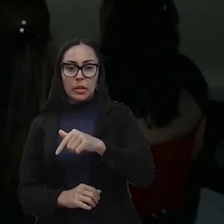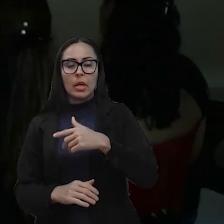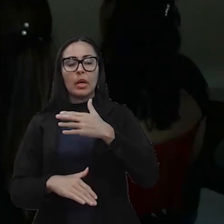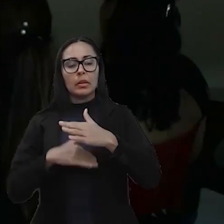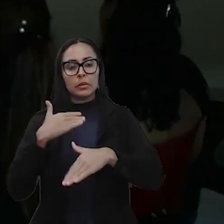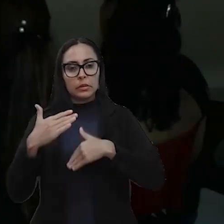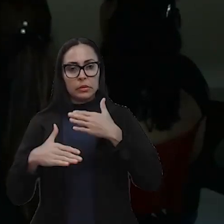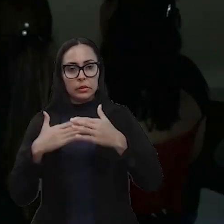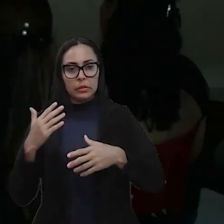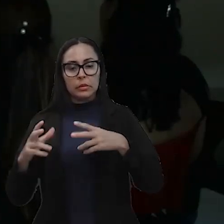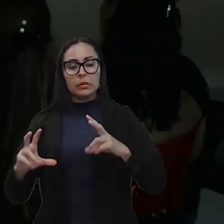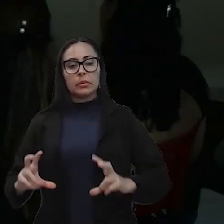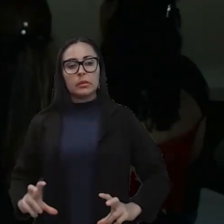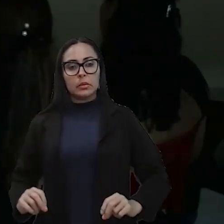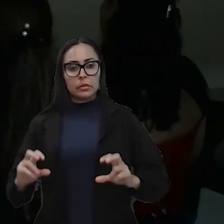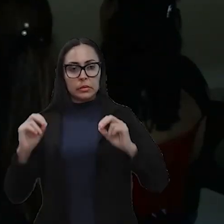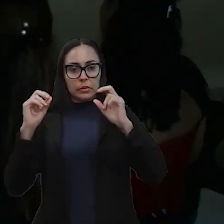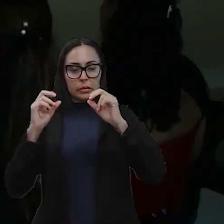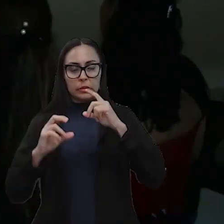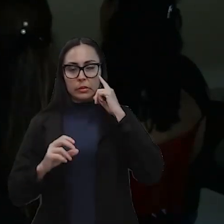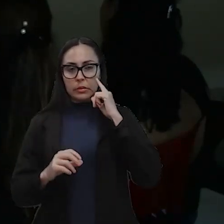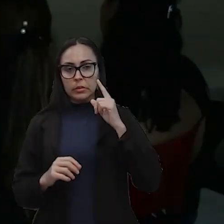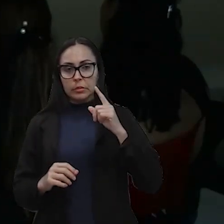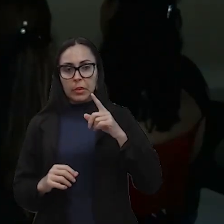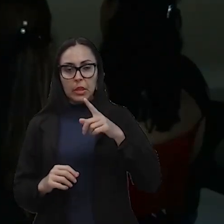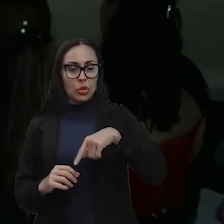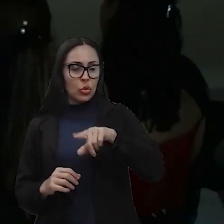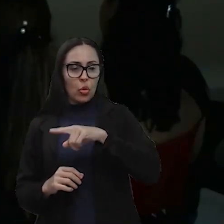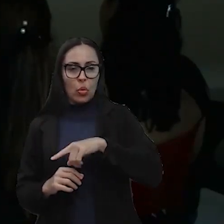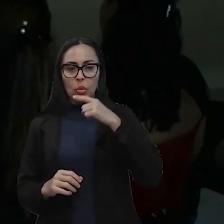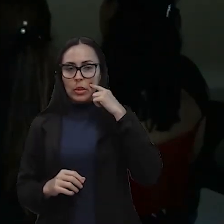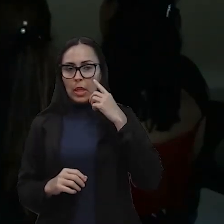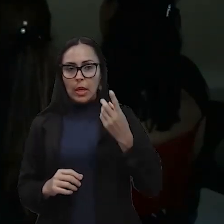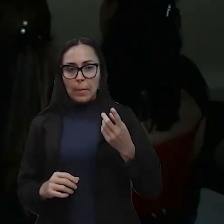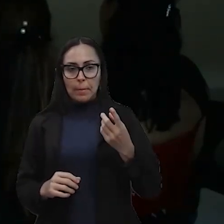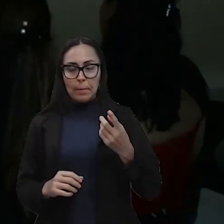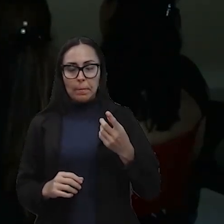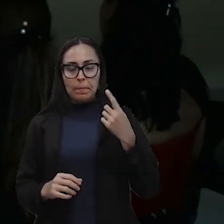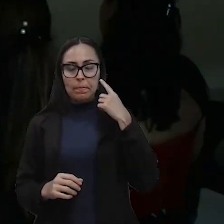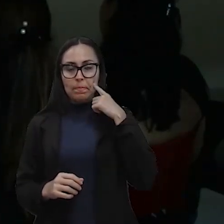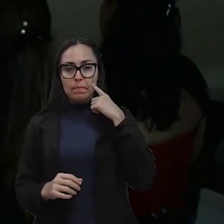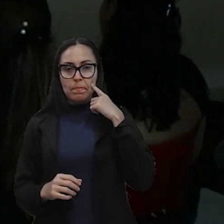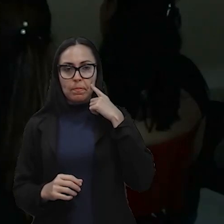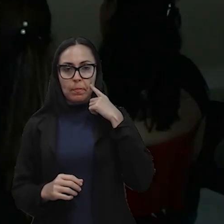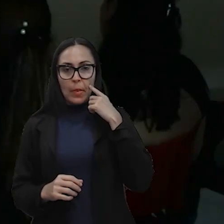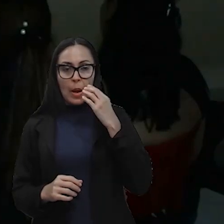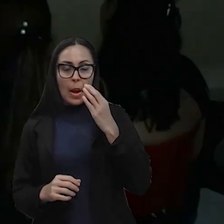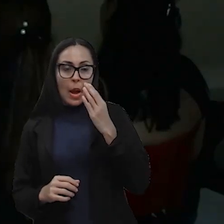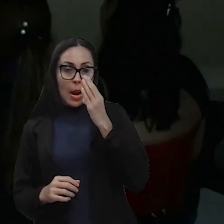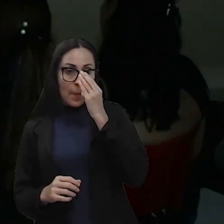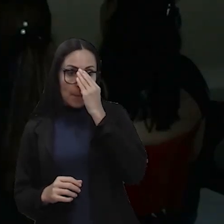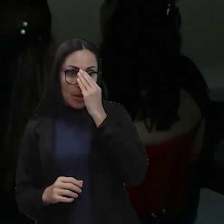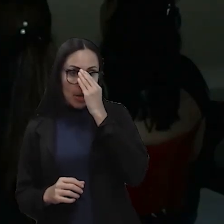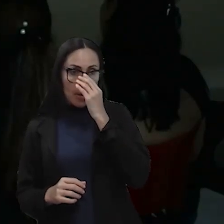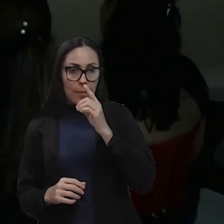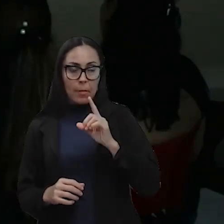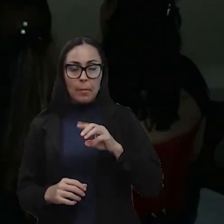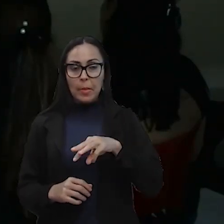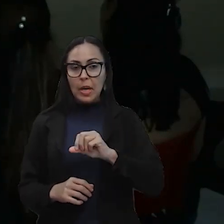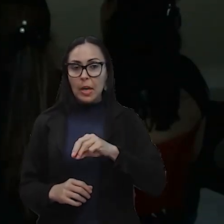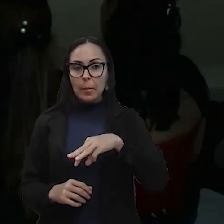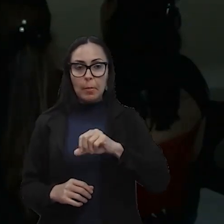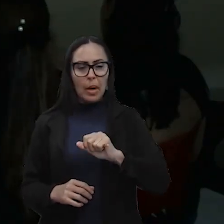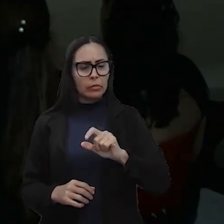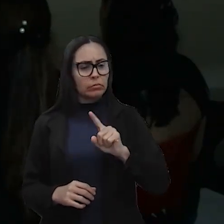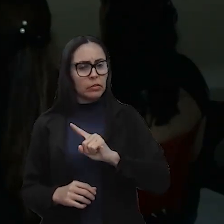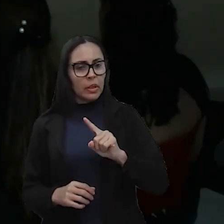não é só o câncer de mama que a gente identifica como o primário. São câncer de mama moderado a